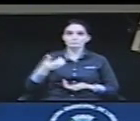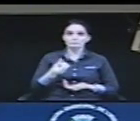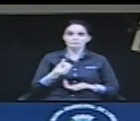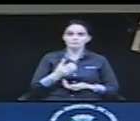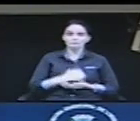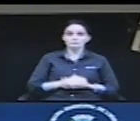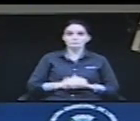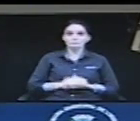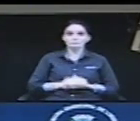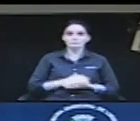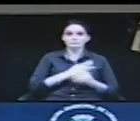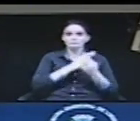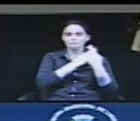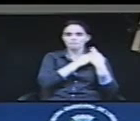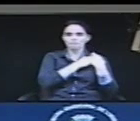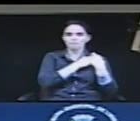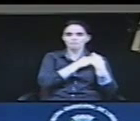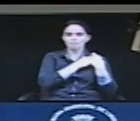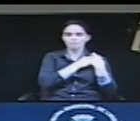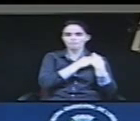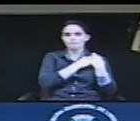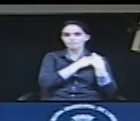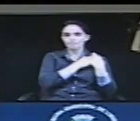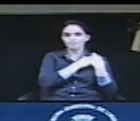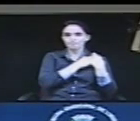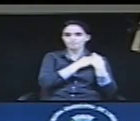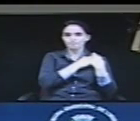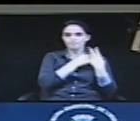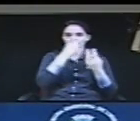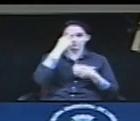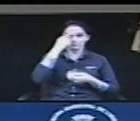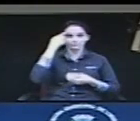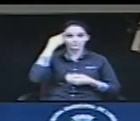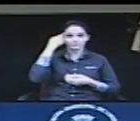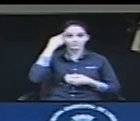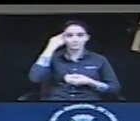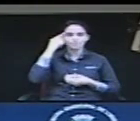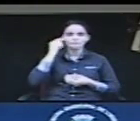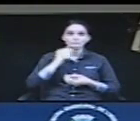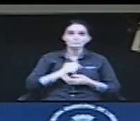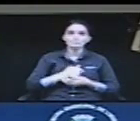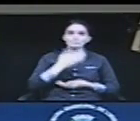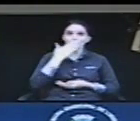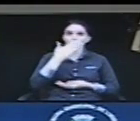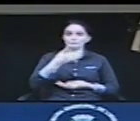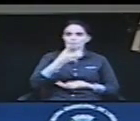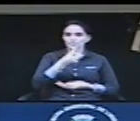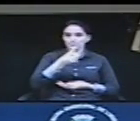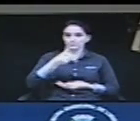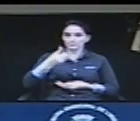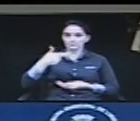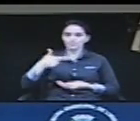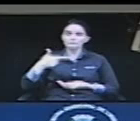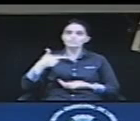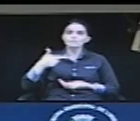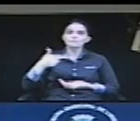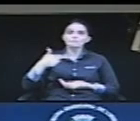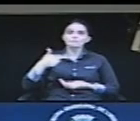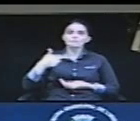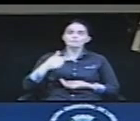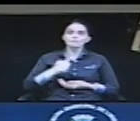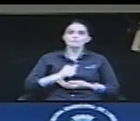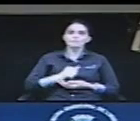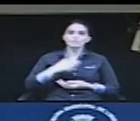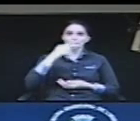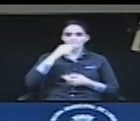662/2016. Autor, vereador Dr. Júlio. O requerimento número 662 do